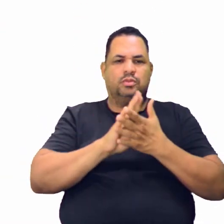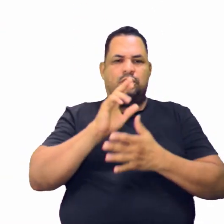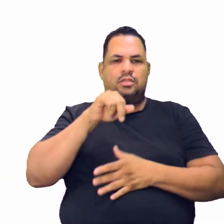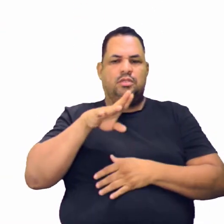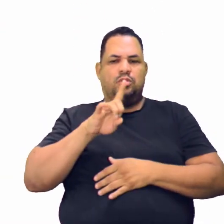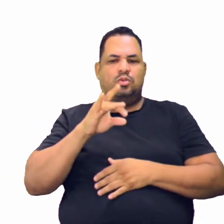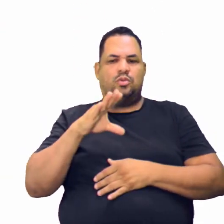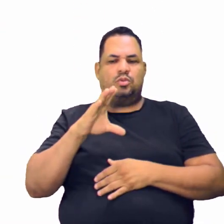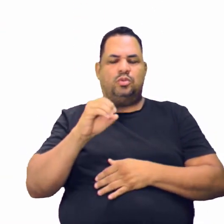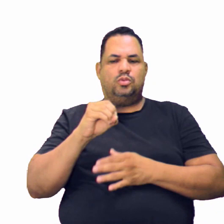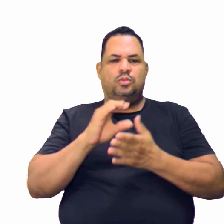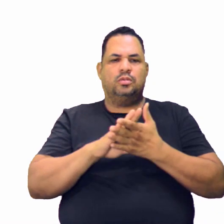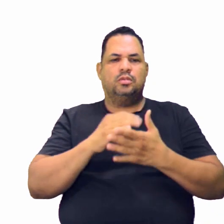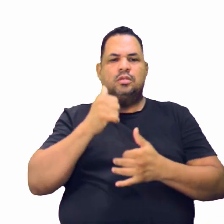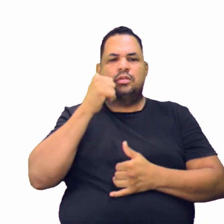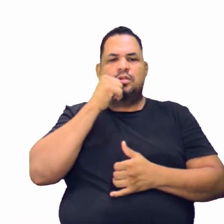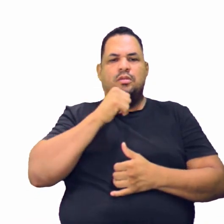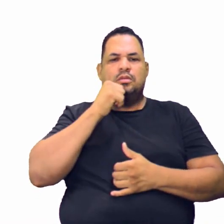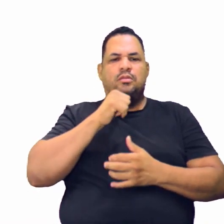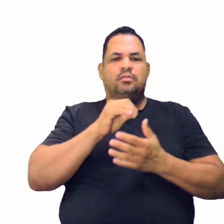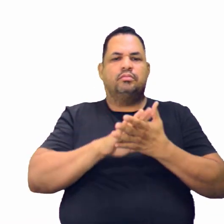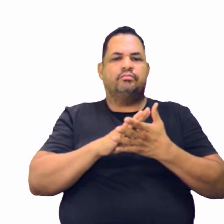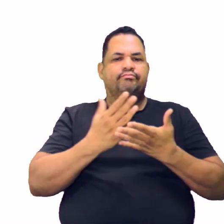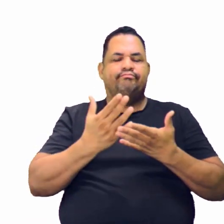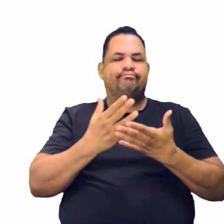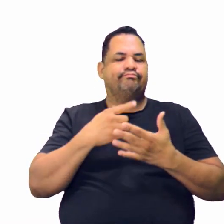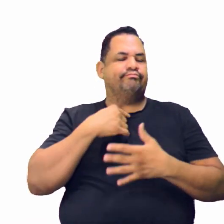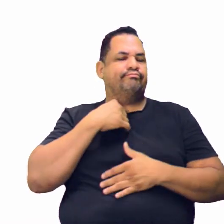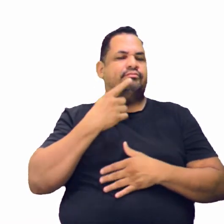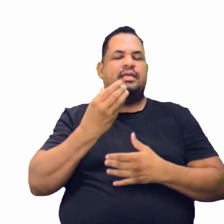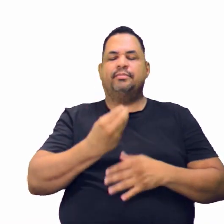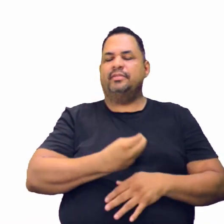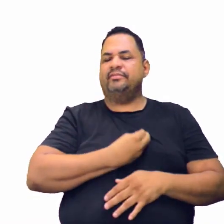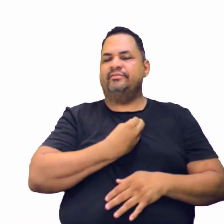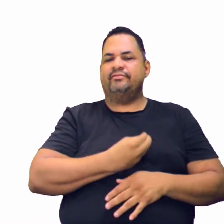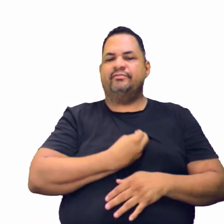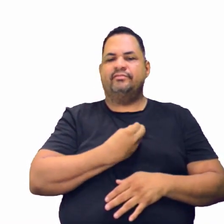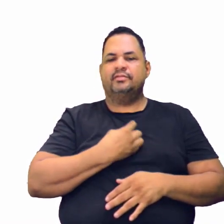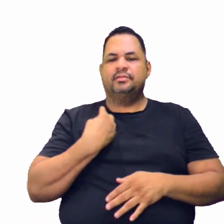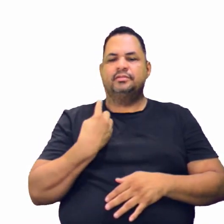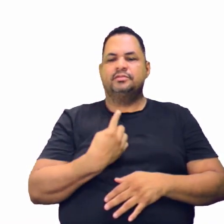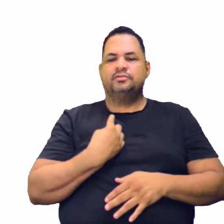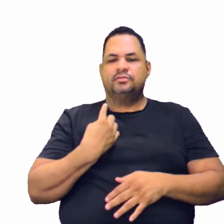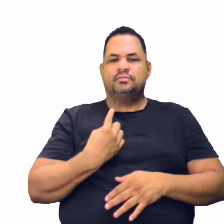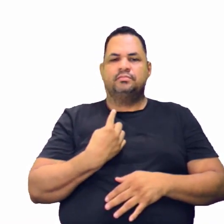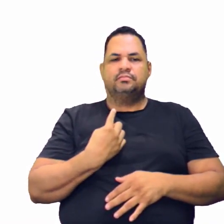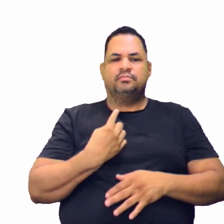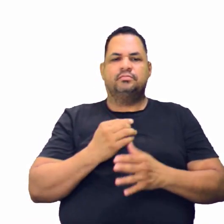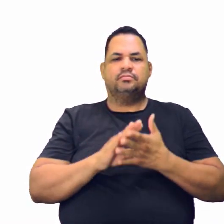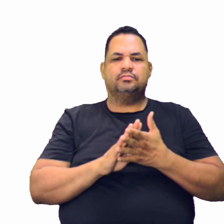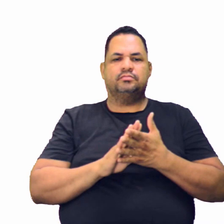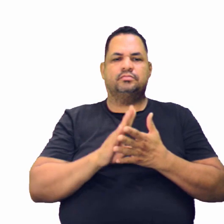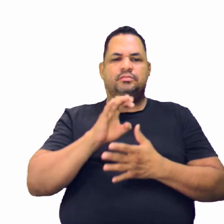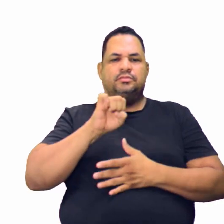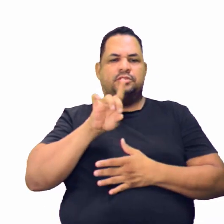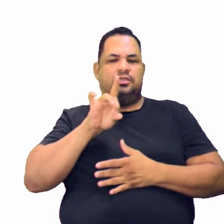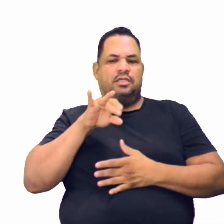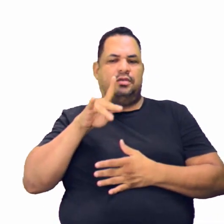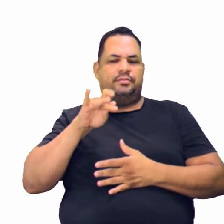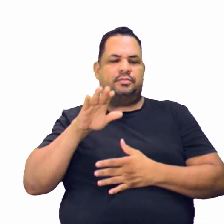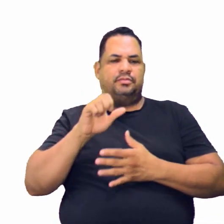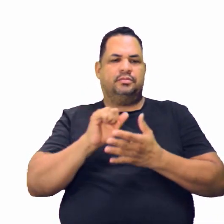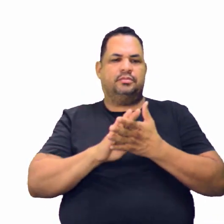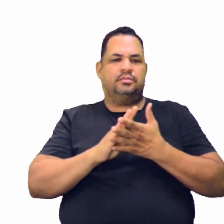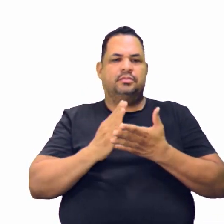Anacoluto aqui, ó. Mulheres, impossível viver sem ela fica aquele termo isolado. E a silepse, ó,